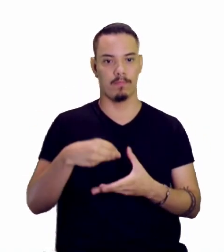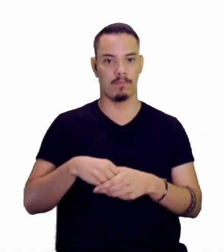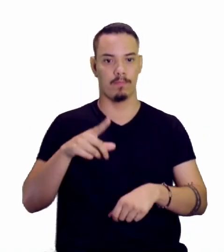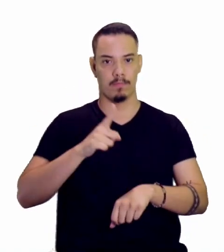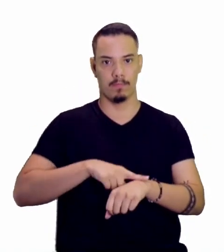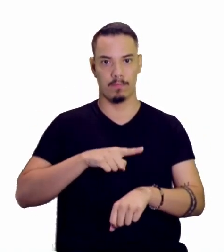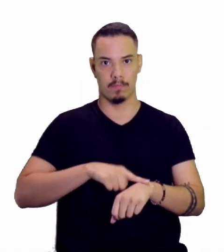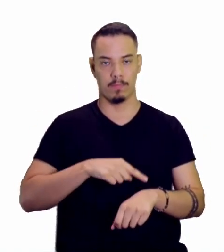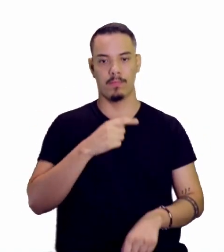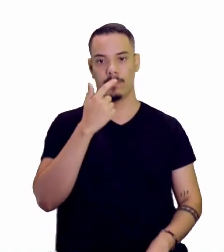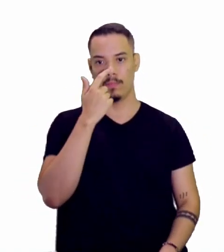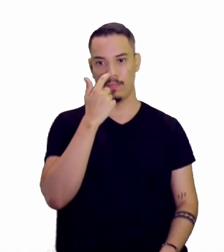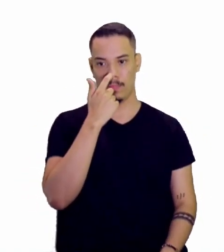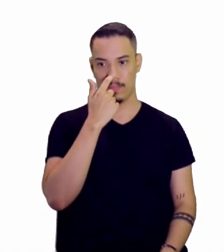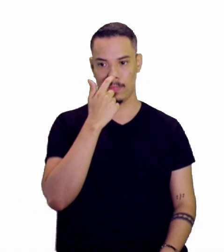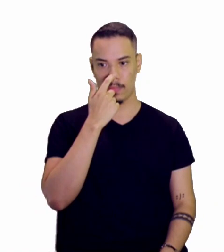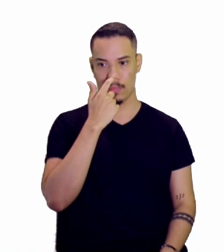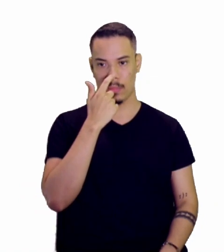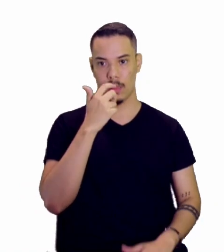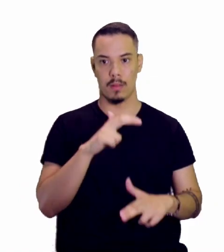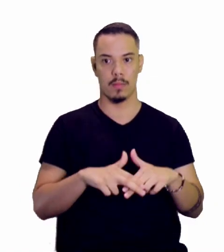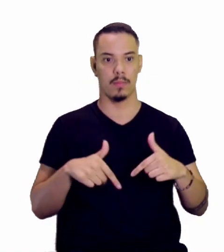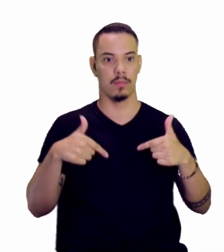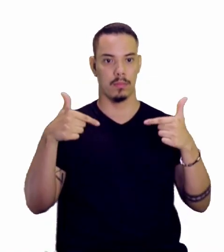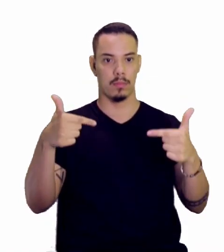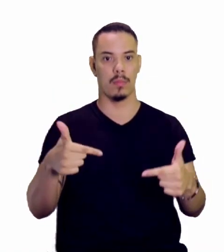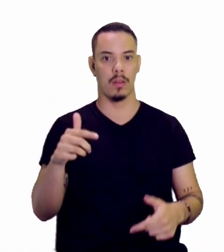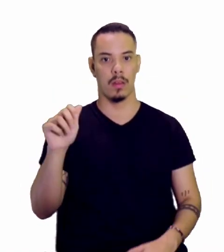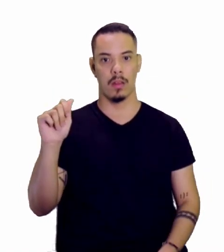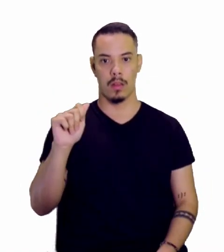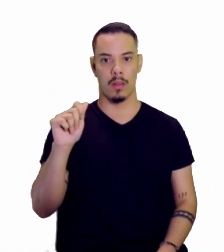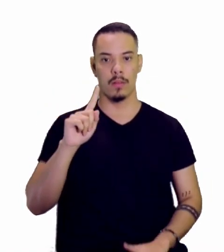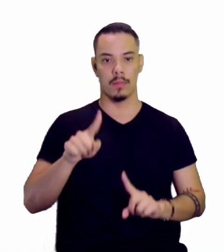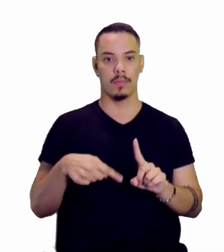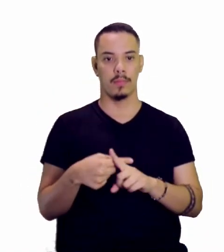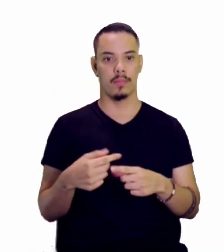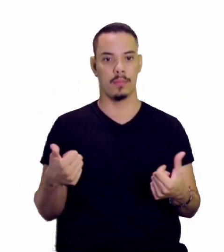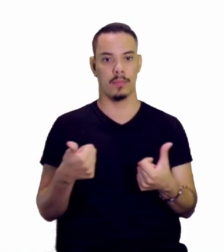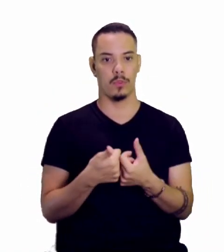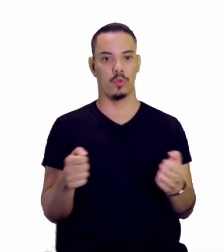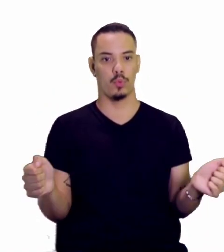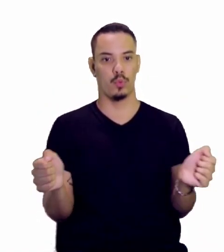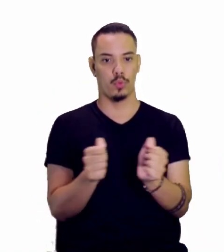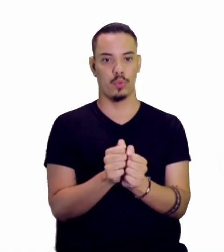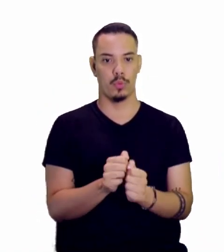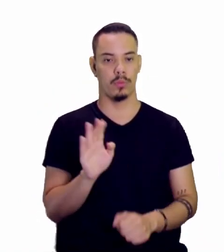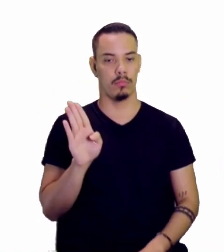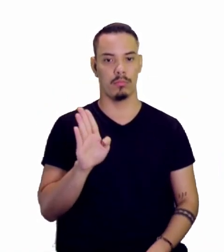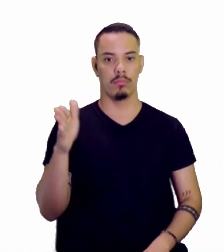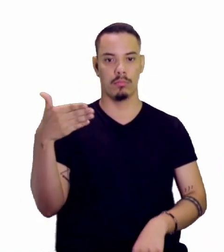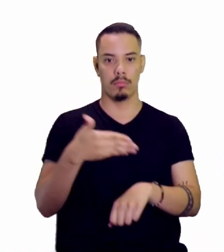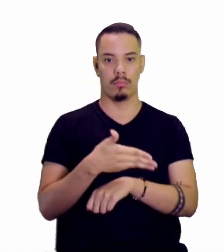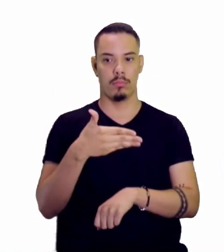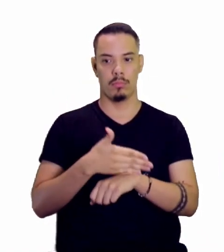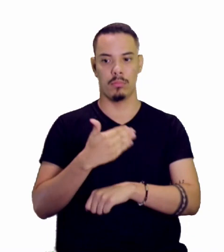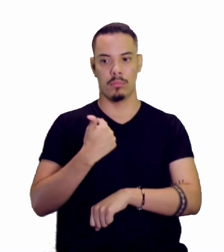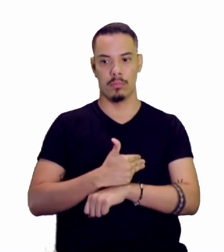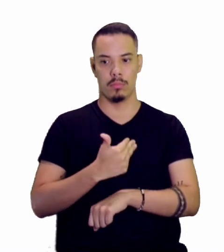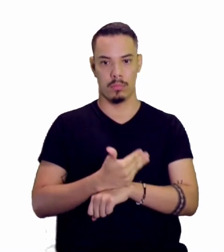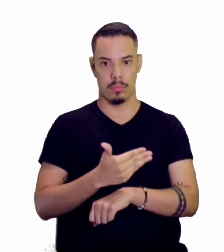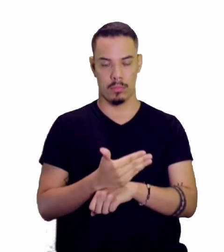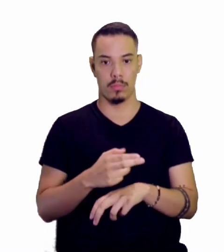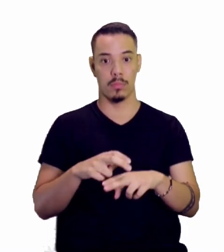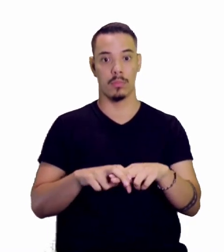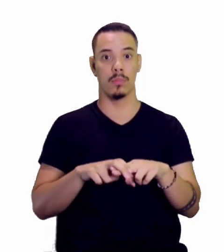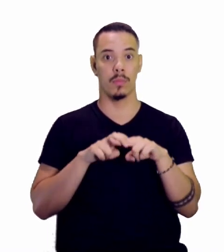né? Isso. Então, em função da massa de A e mantendo a massa de B constante, né?